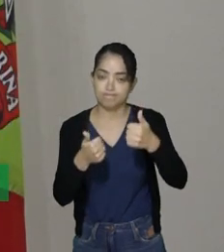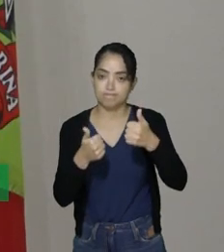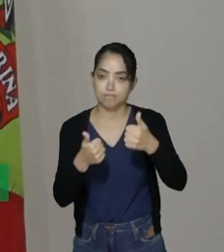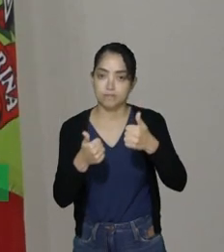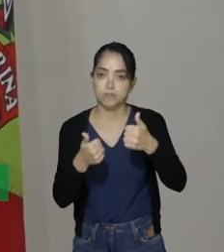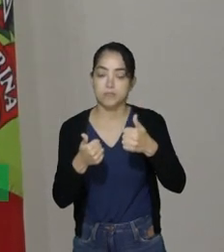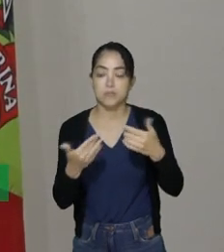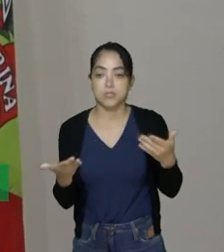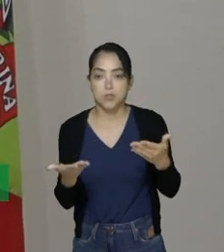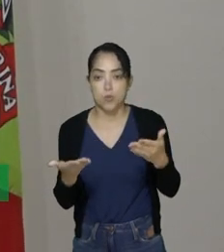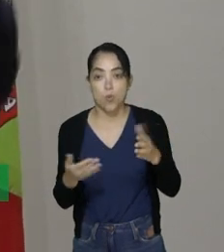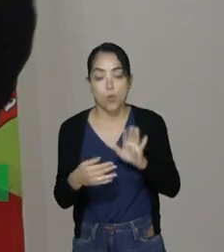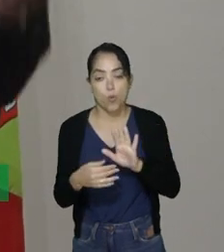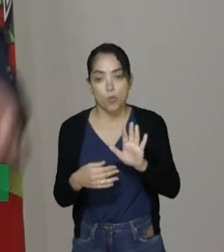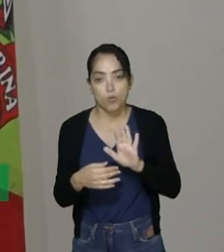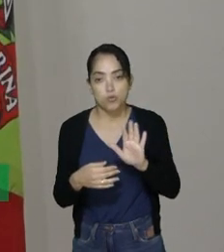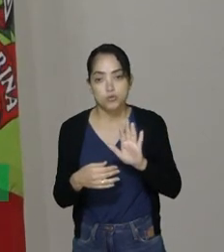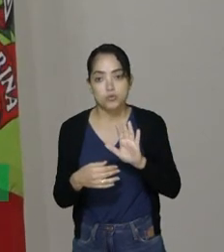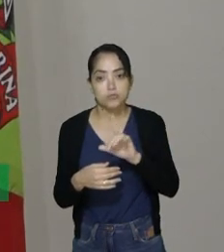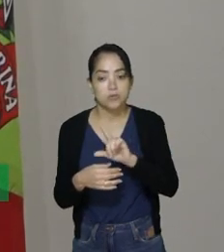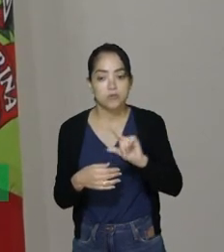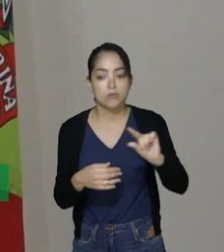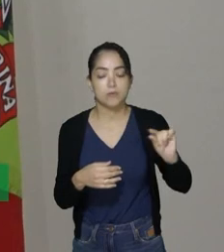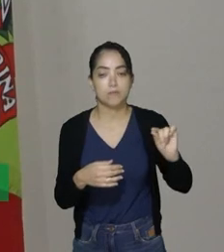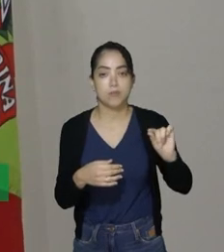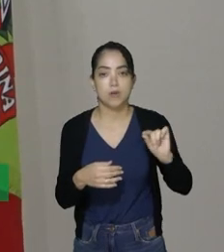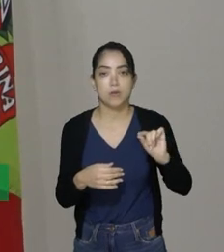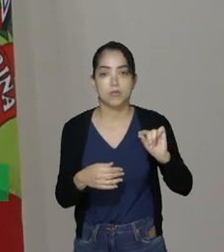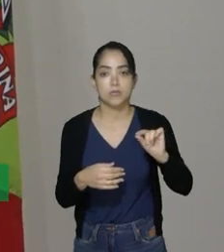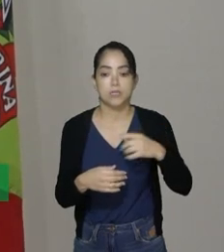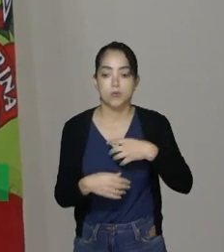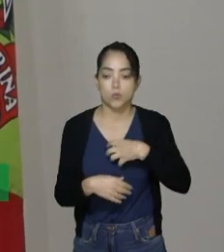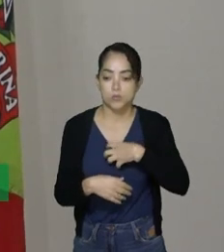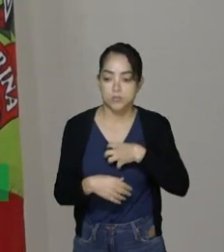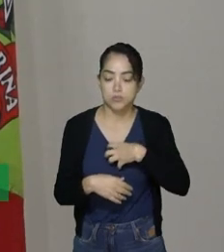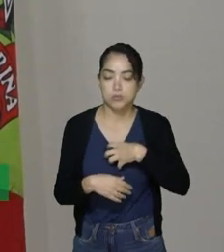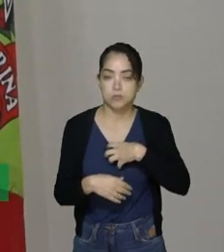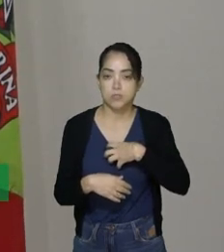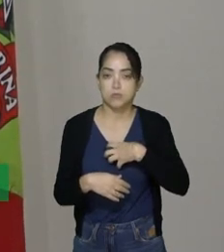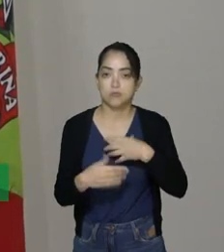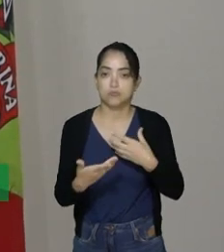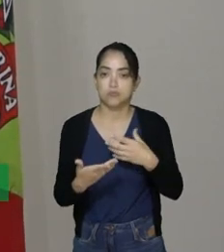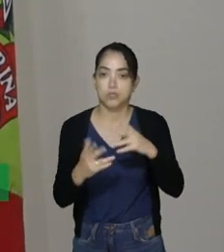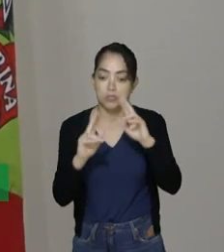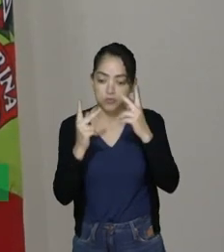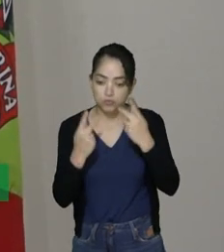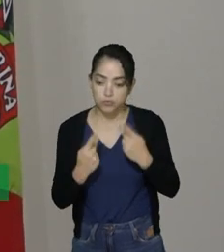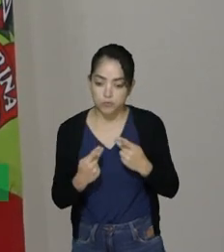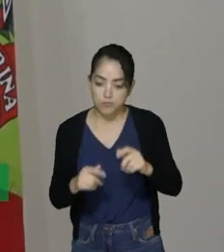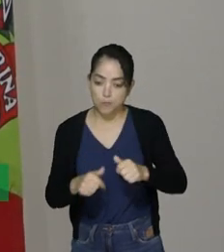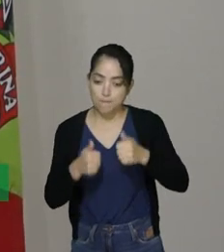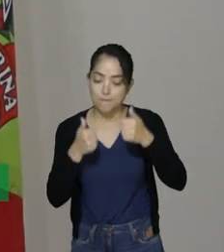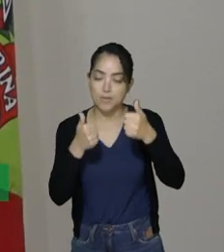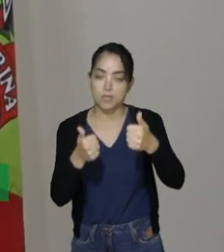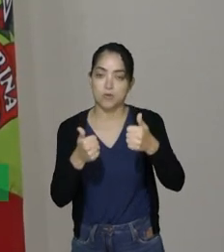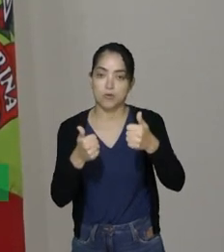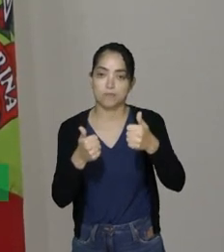despeço hoje de vocês aqui com esse sentimento de um ser humano melhor, deputado